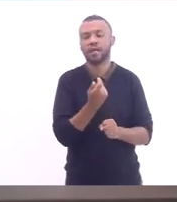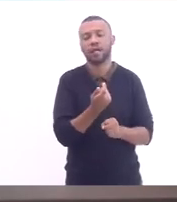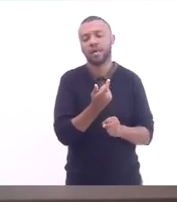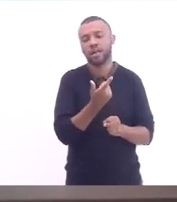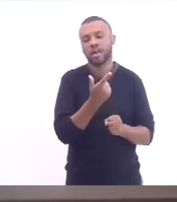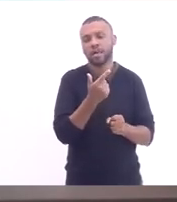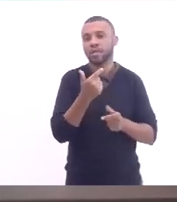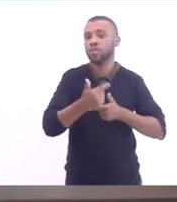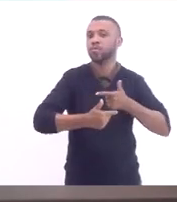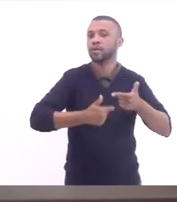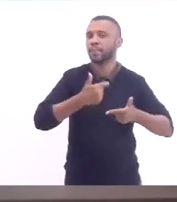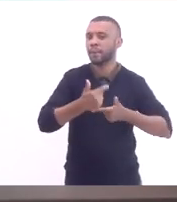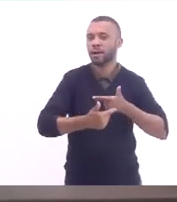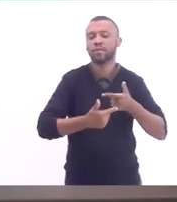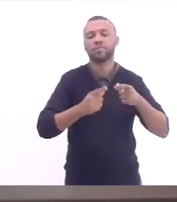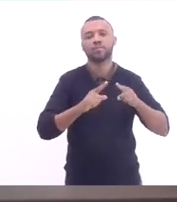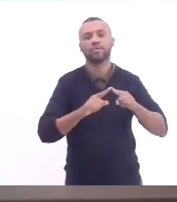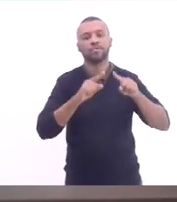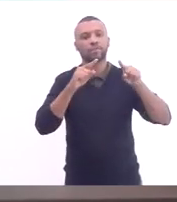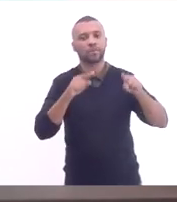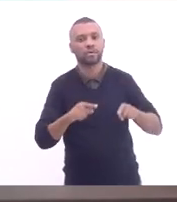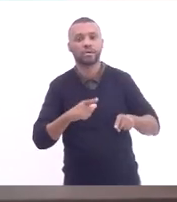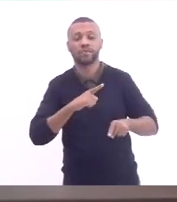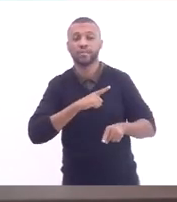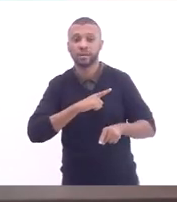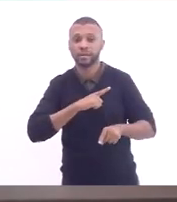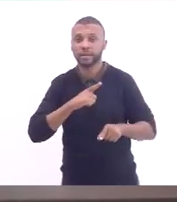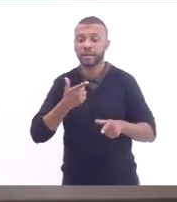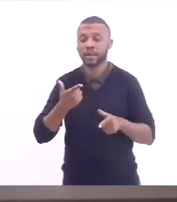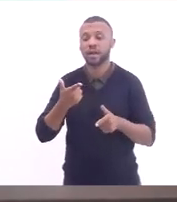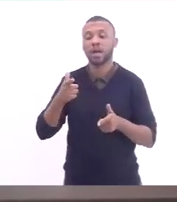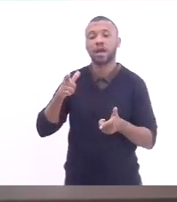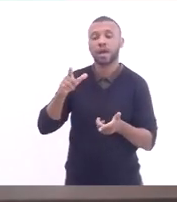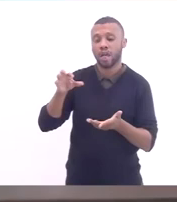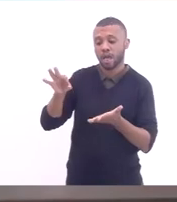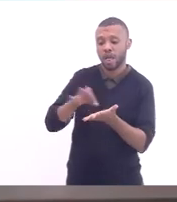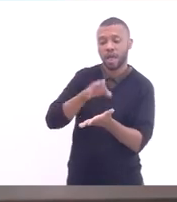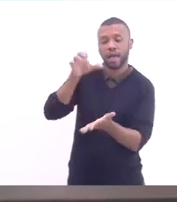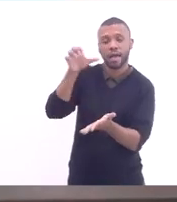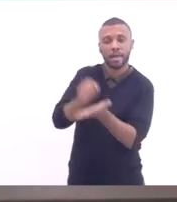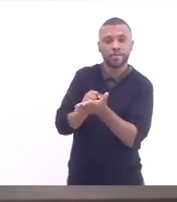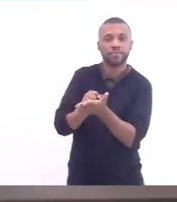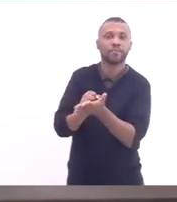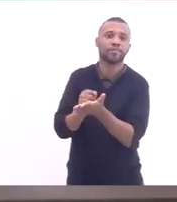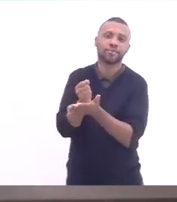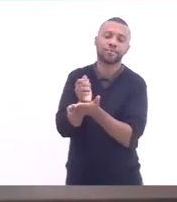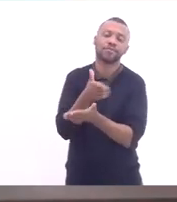dever funcional, tinha que ter matrícula e ser um profissional